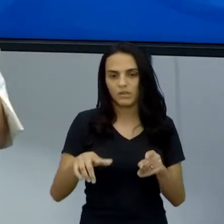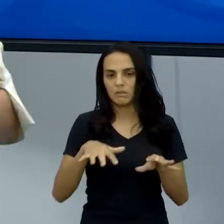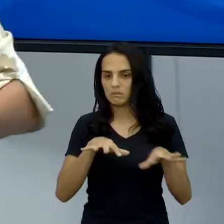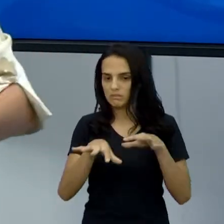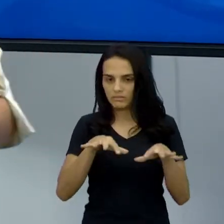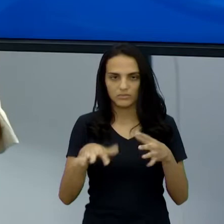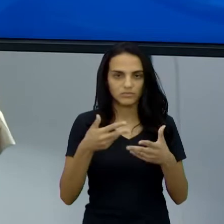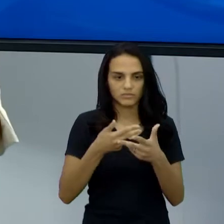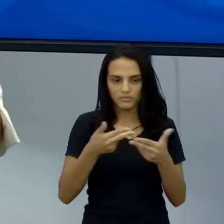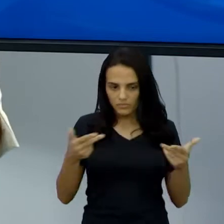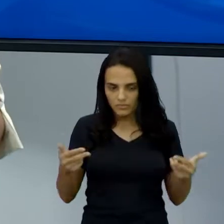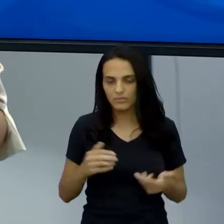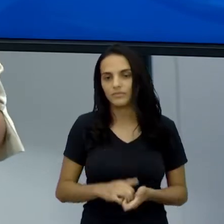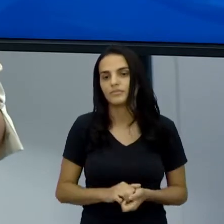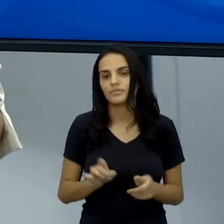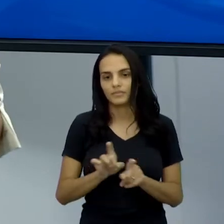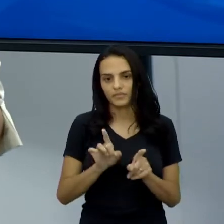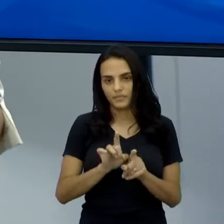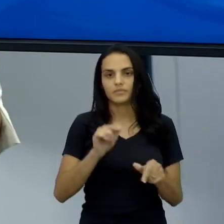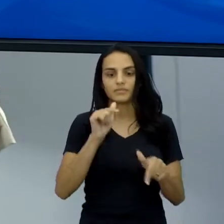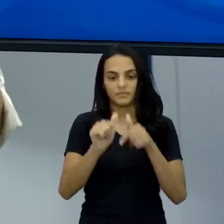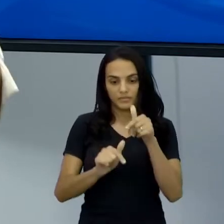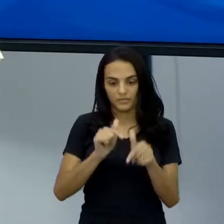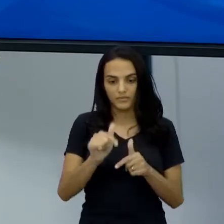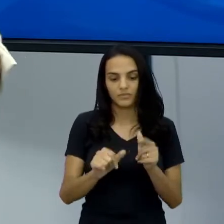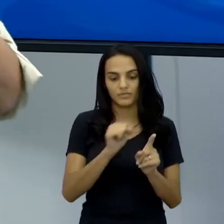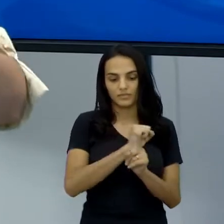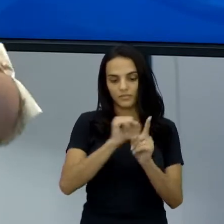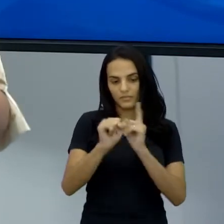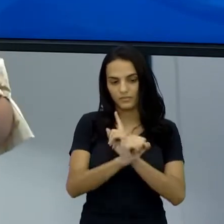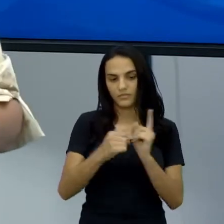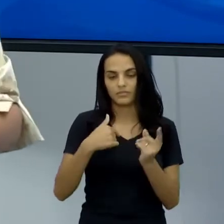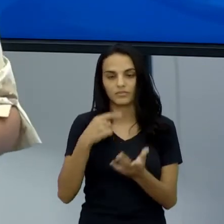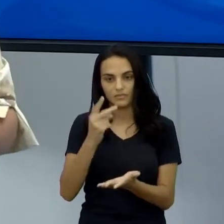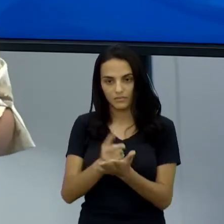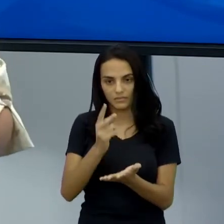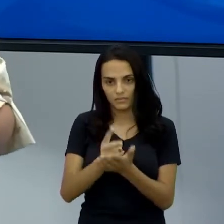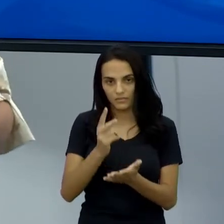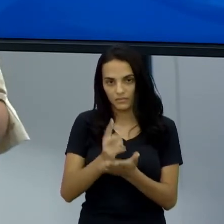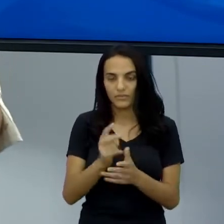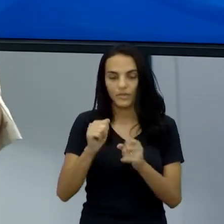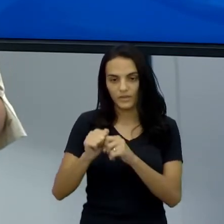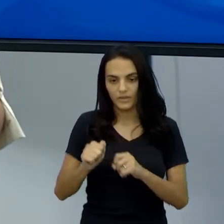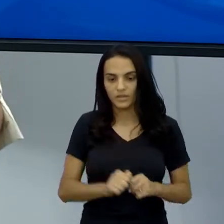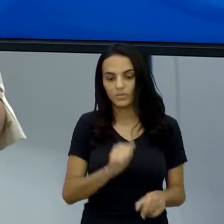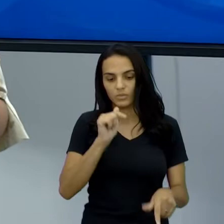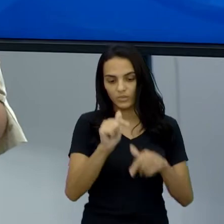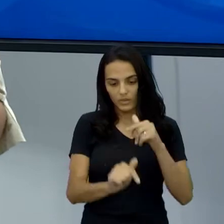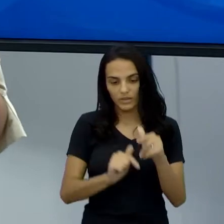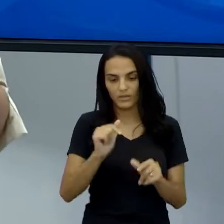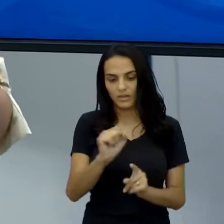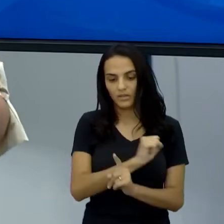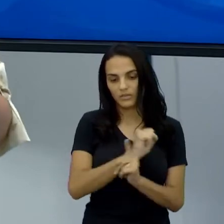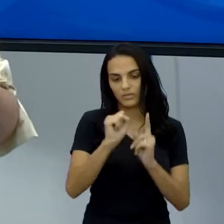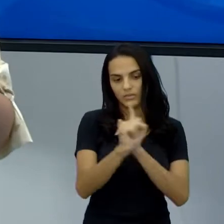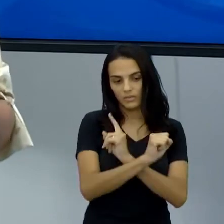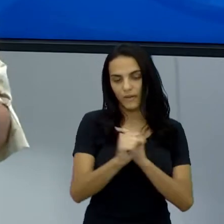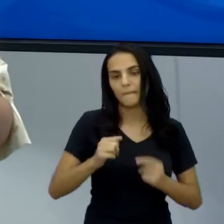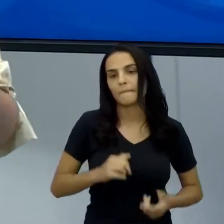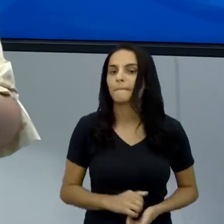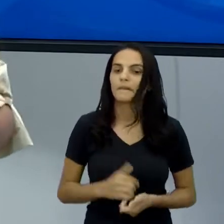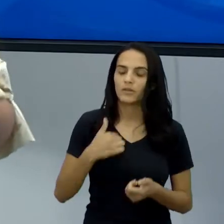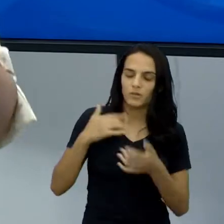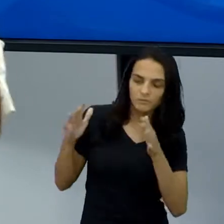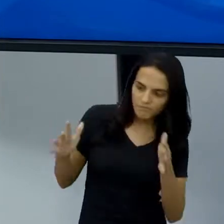questão do trabalho social, eu sempre estou fazendo um trabalho social. né? Sempre estou engajada com